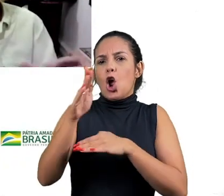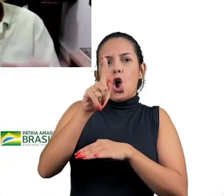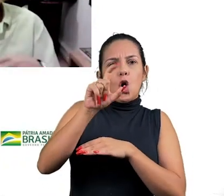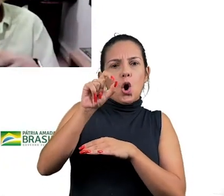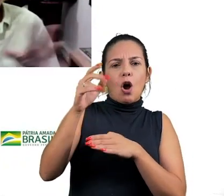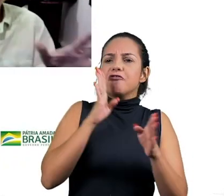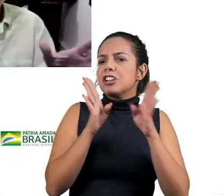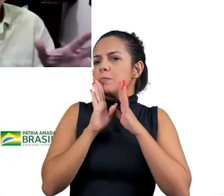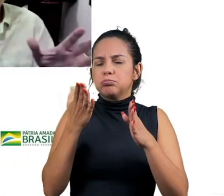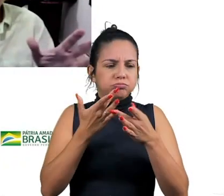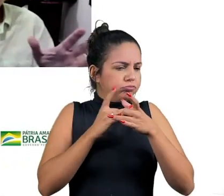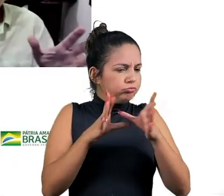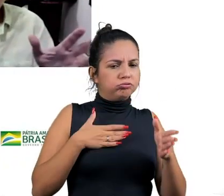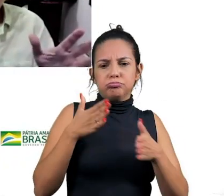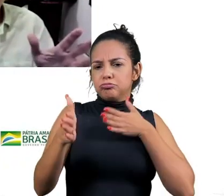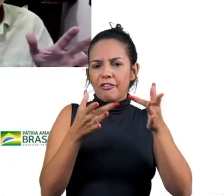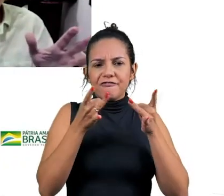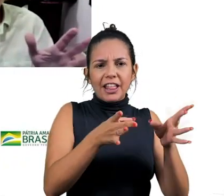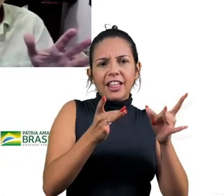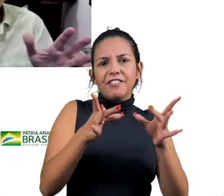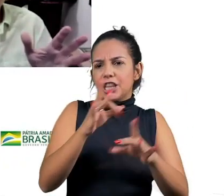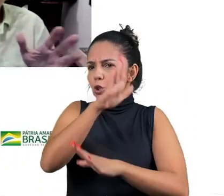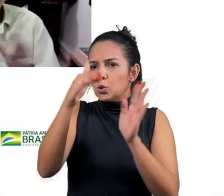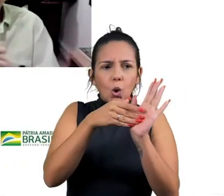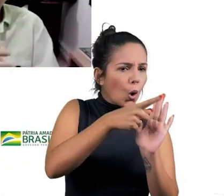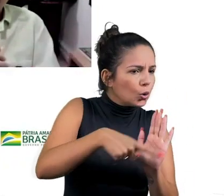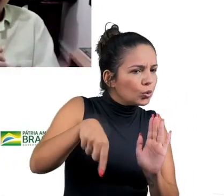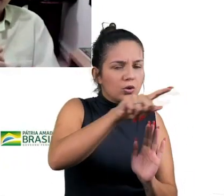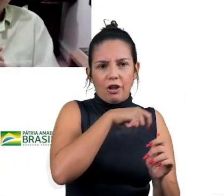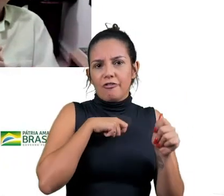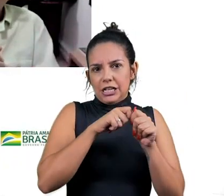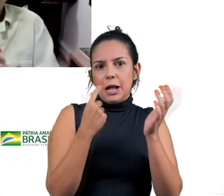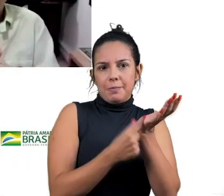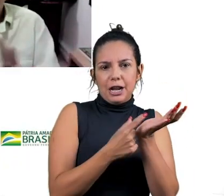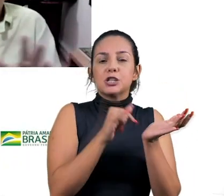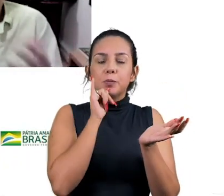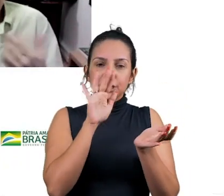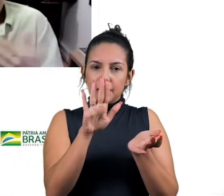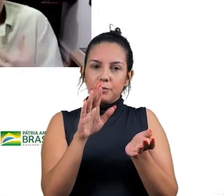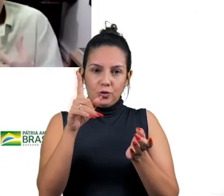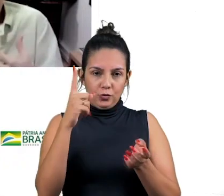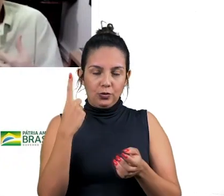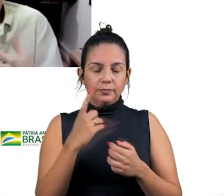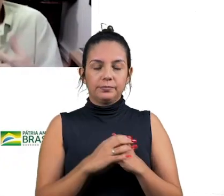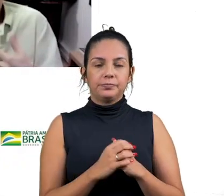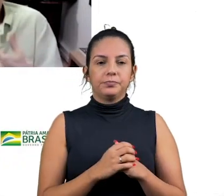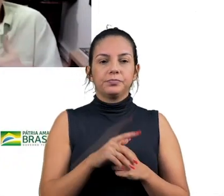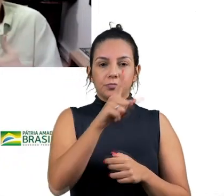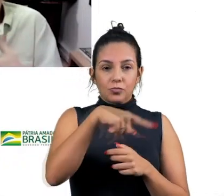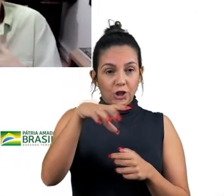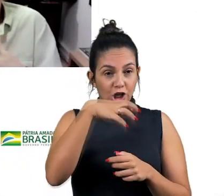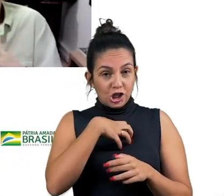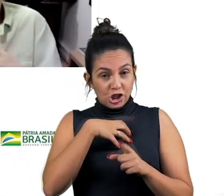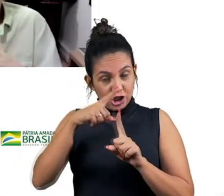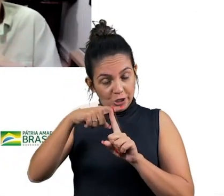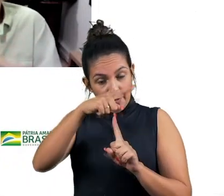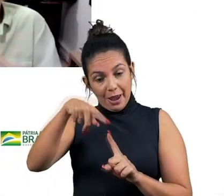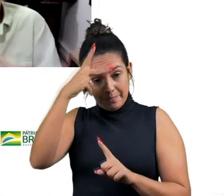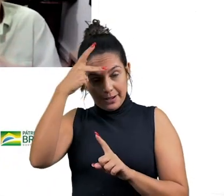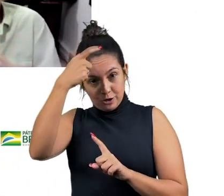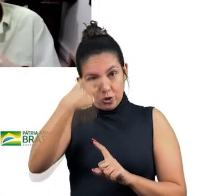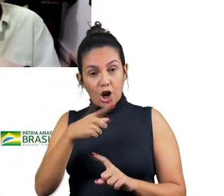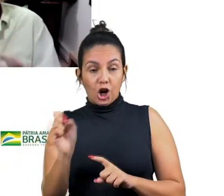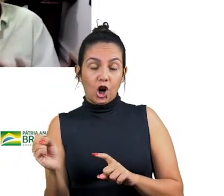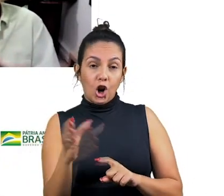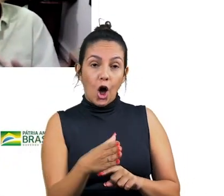Facebook, eu quero poder fornecer para todo mundo. Né? Então, esse tipo de pessoa, que é uma pessoa nova